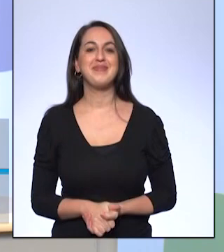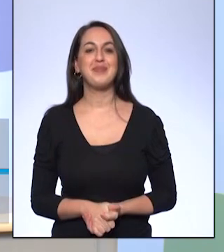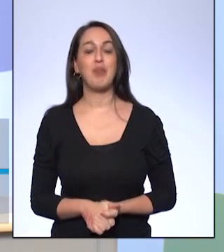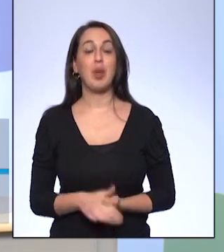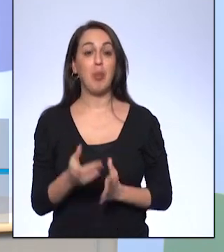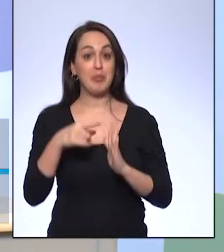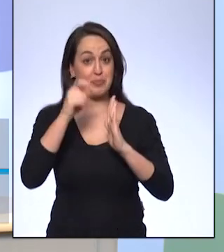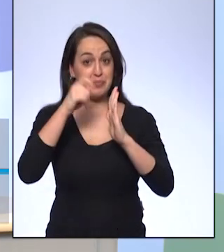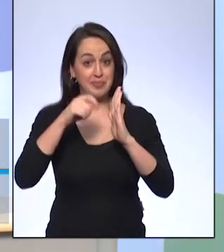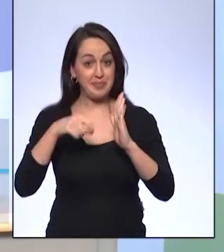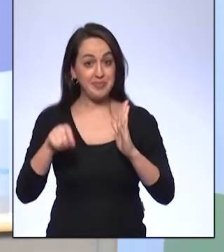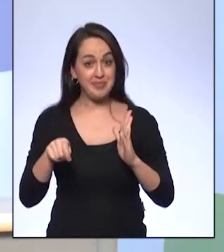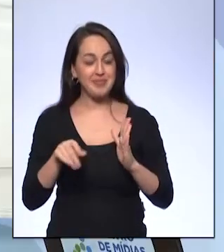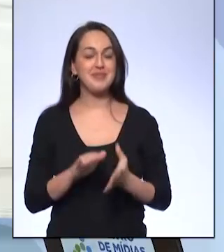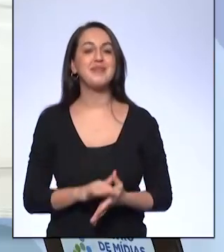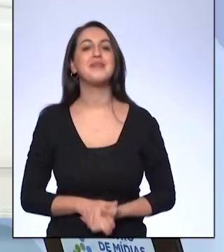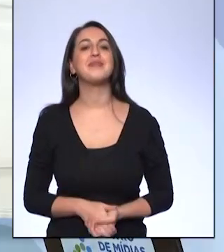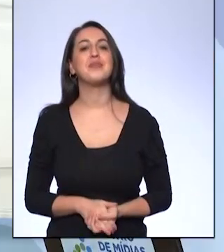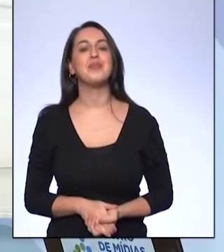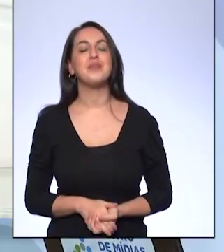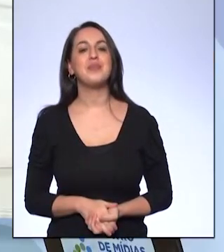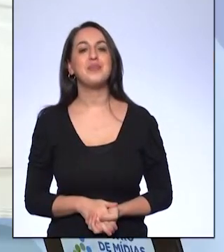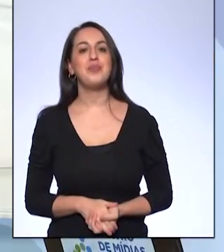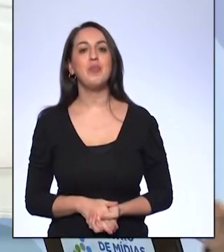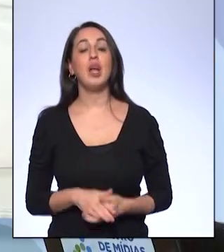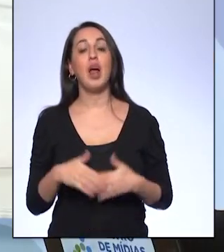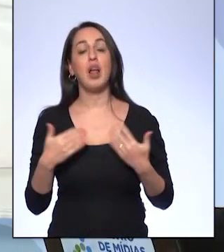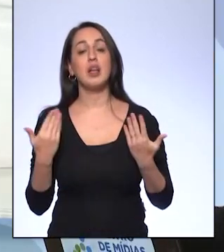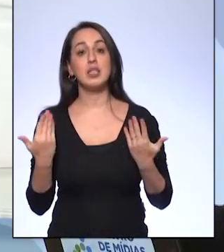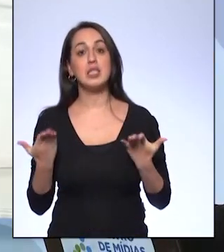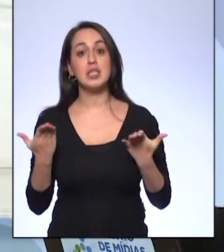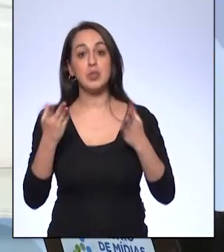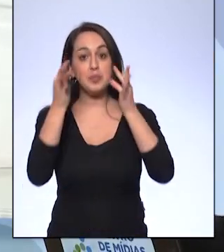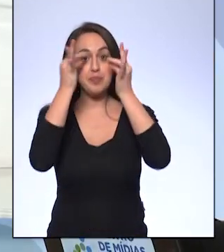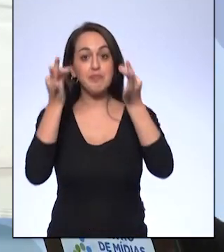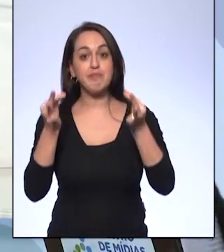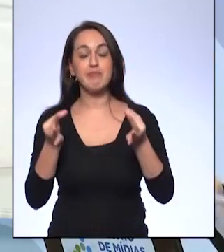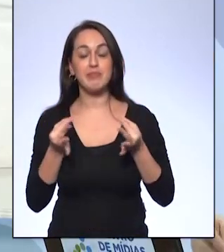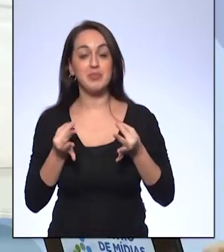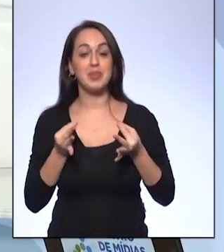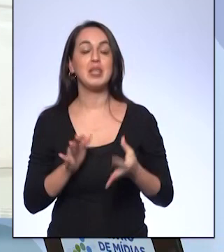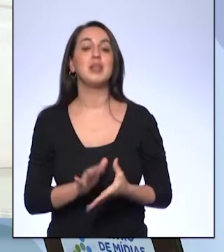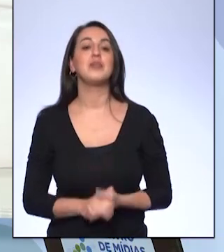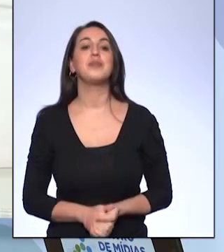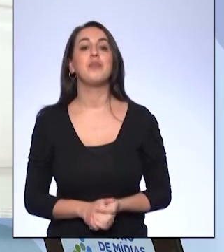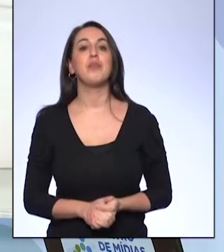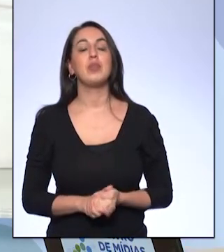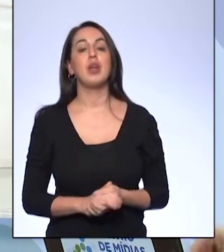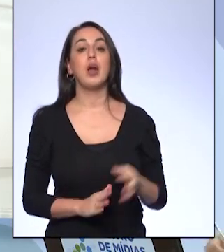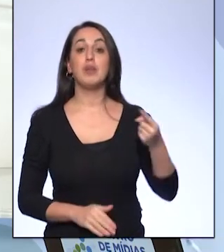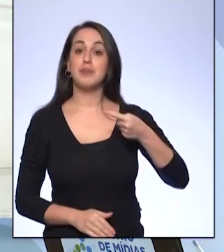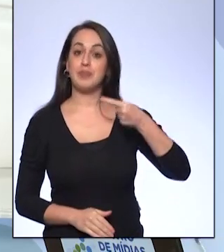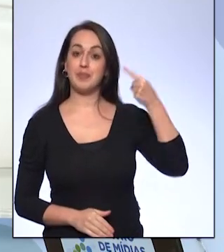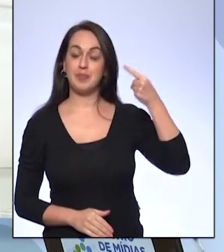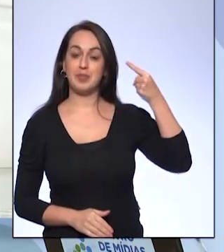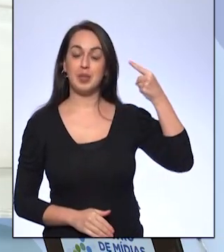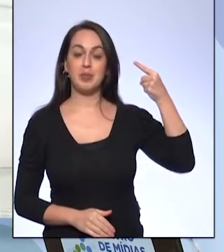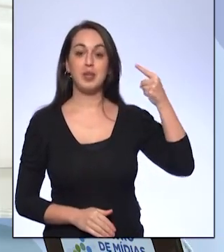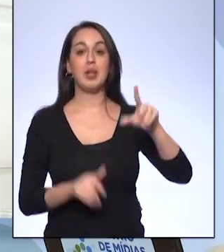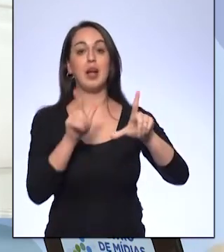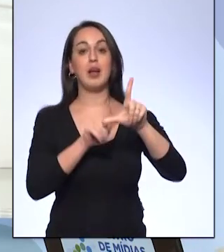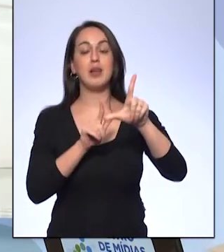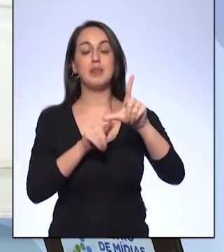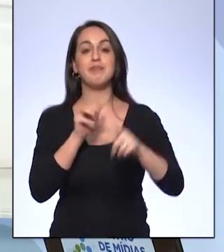professora Inês? Vamos. Muito bem. Então, pessoal, comigo aqui para o Felipe Chart. Primeira, a